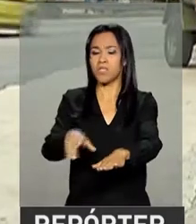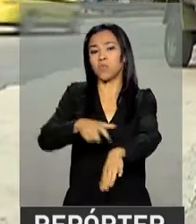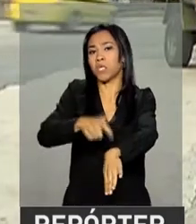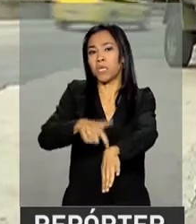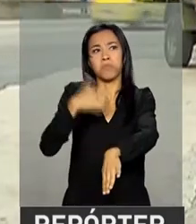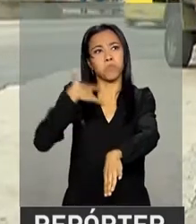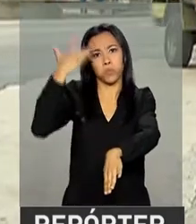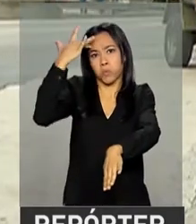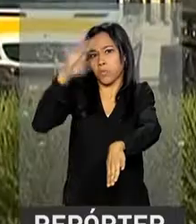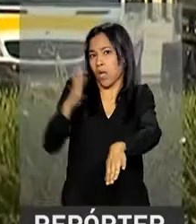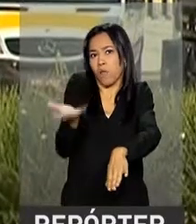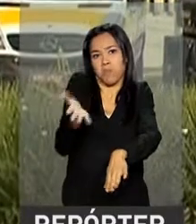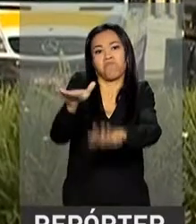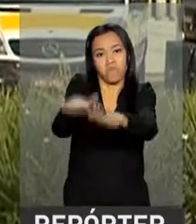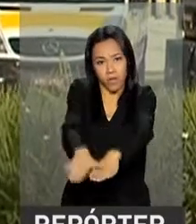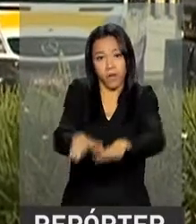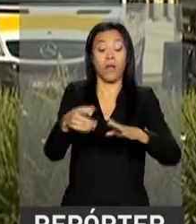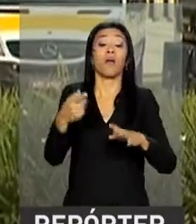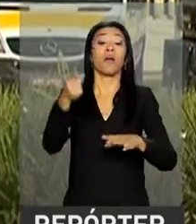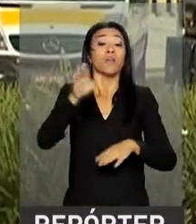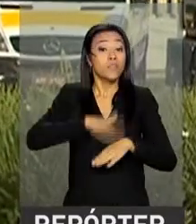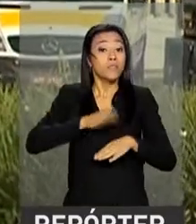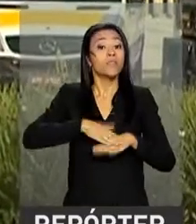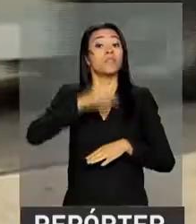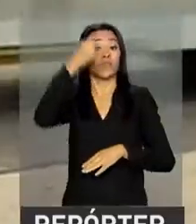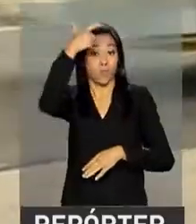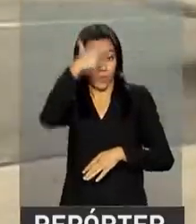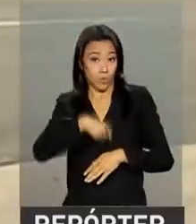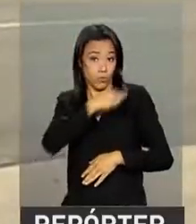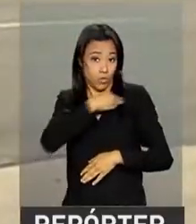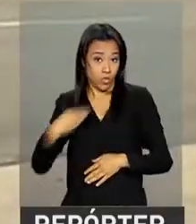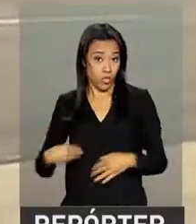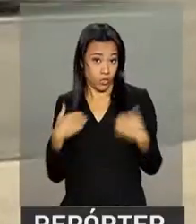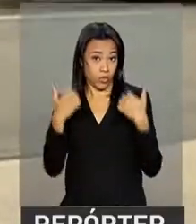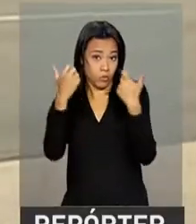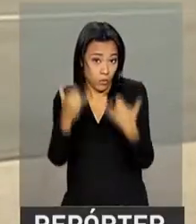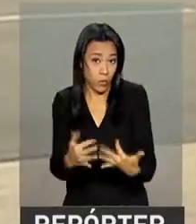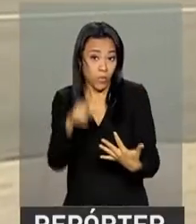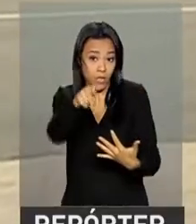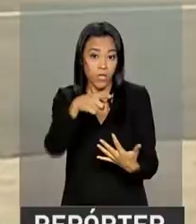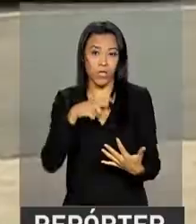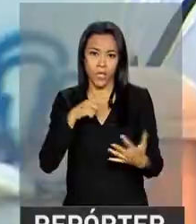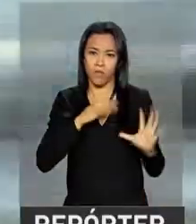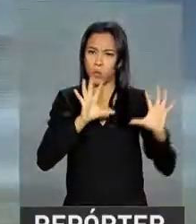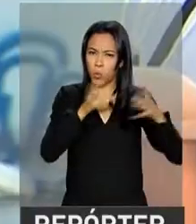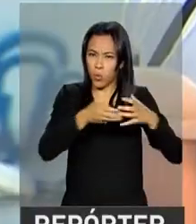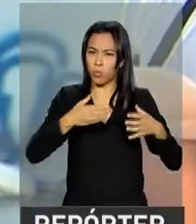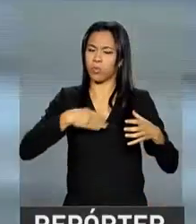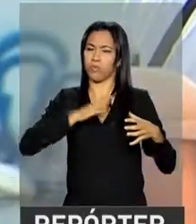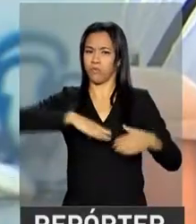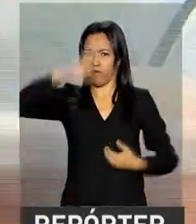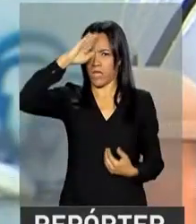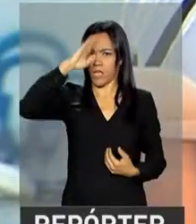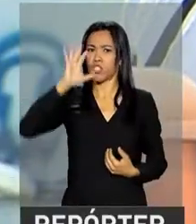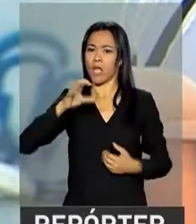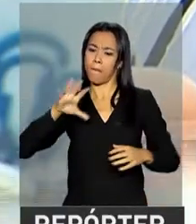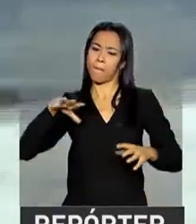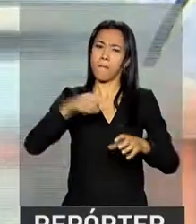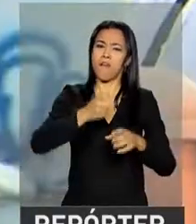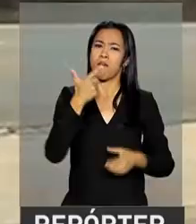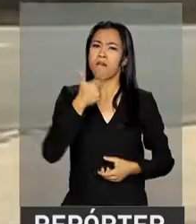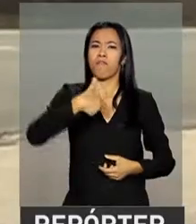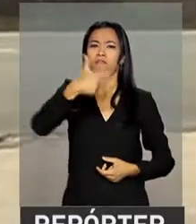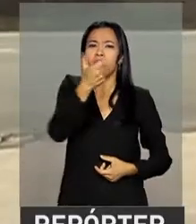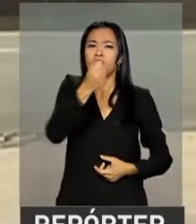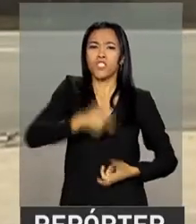indeterminado ainda de acordo com o ministro da defesa as operações envolvendo tropas federais apreenderam mais de 20 fuzis e